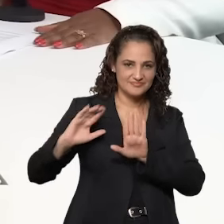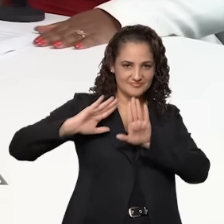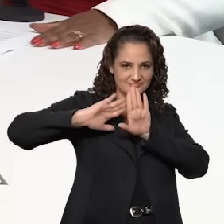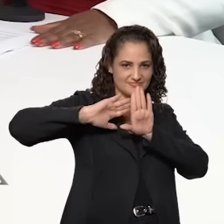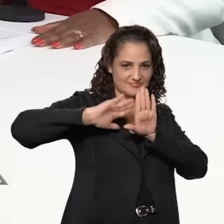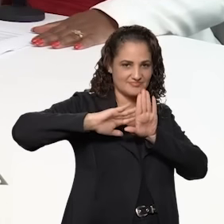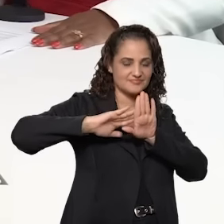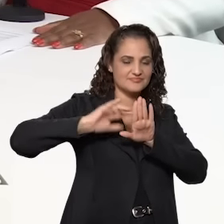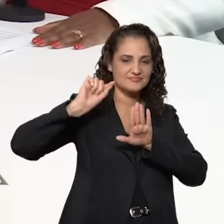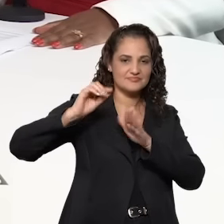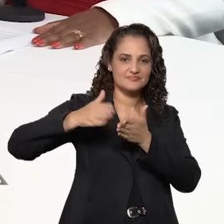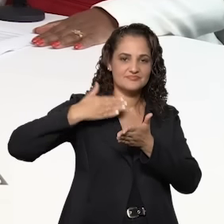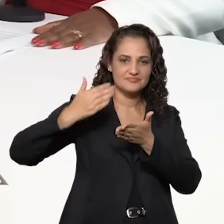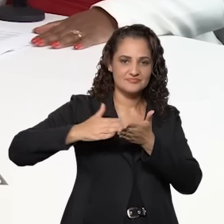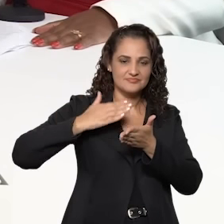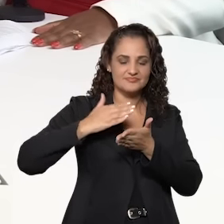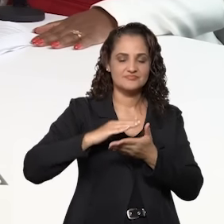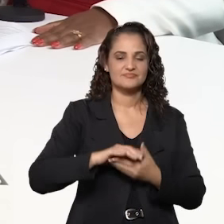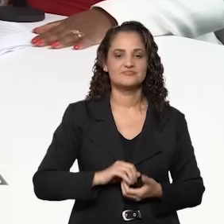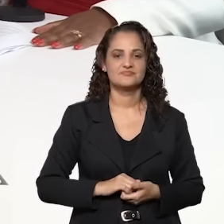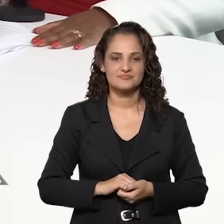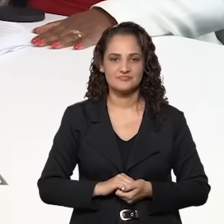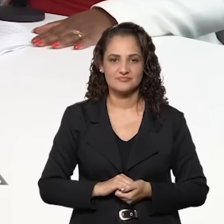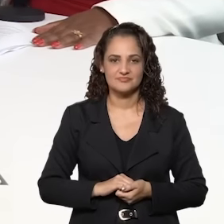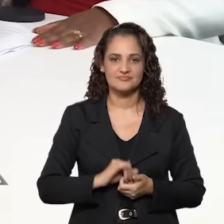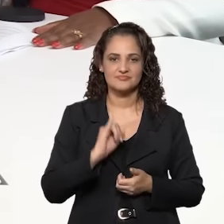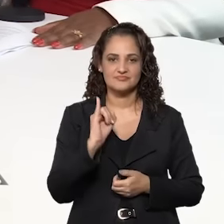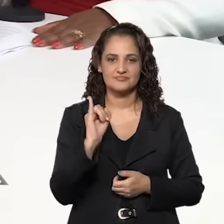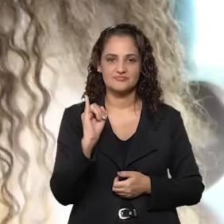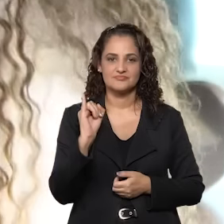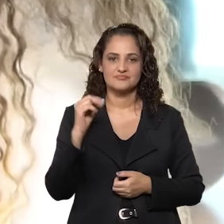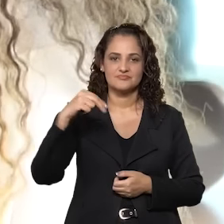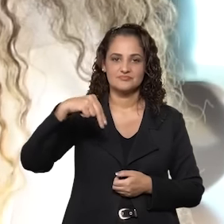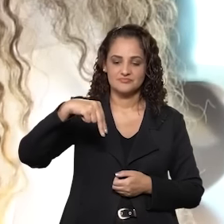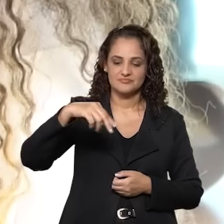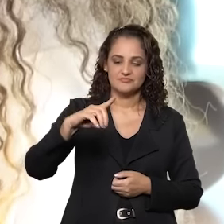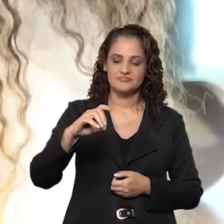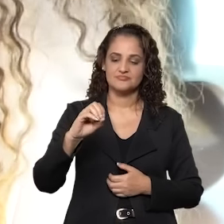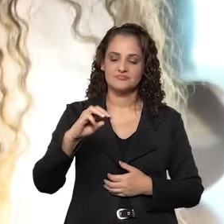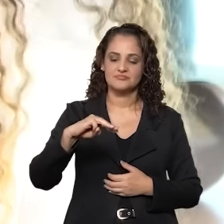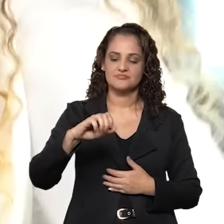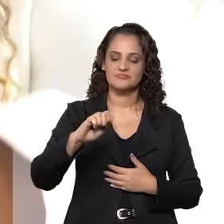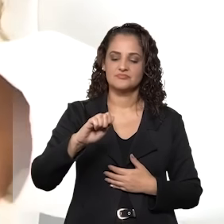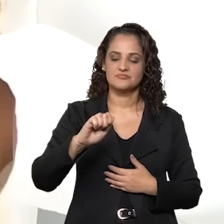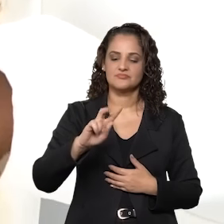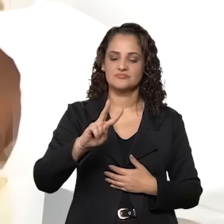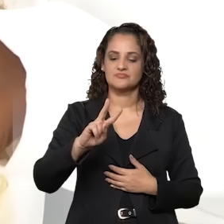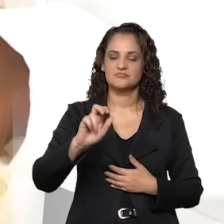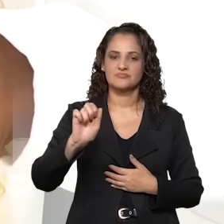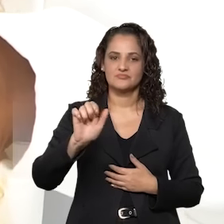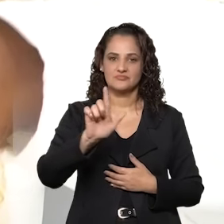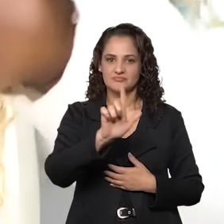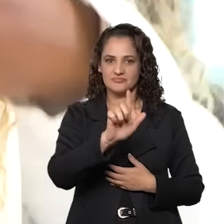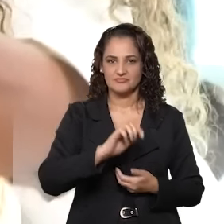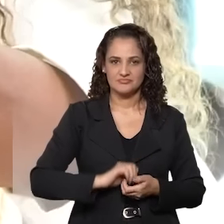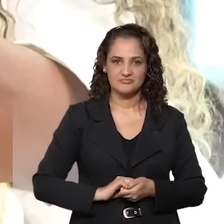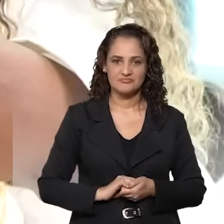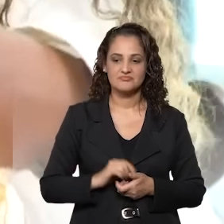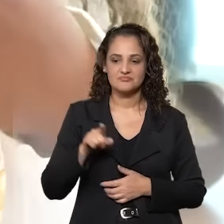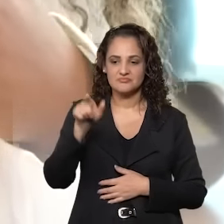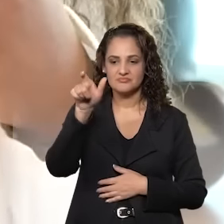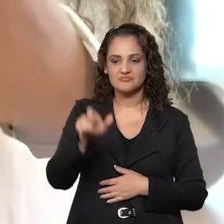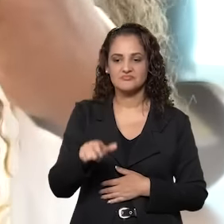nos Bastidores o livro se chama Indomável né e conta a história de uma mulher que se